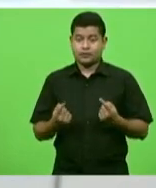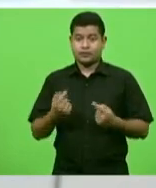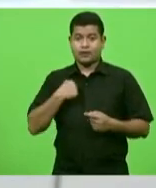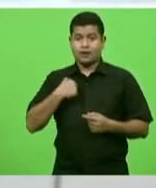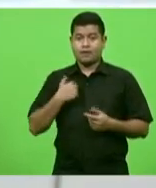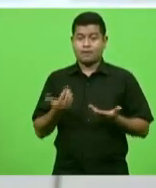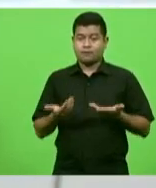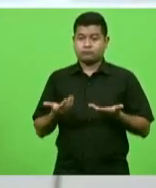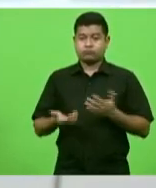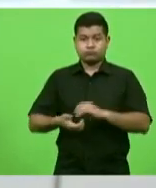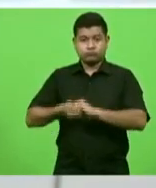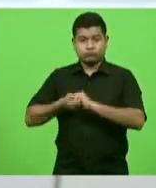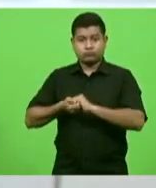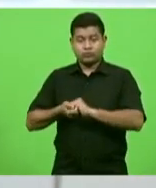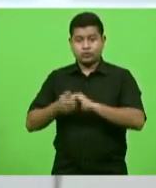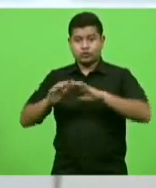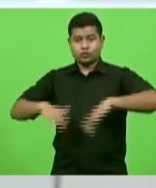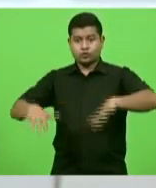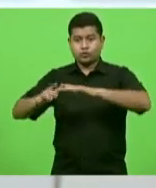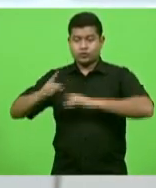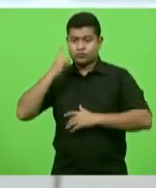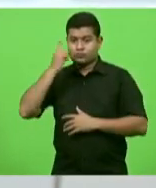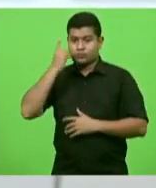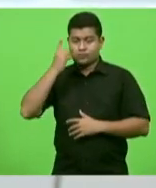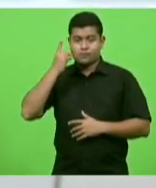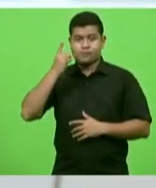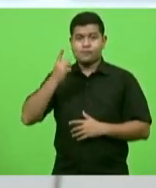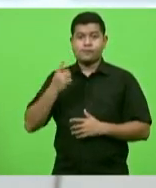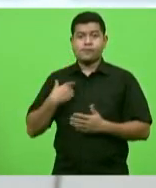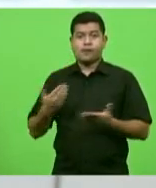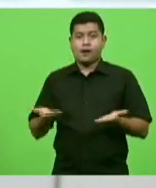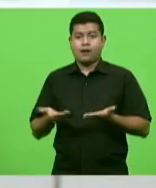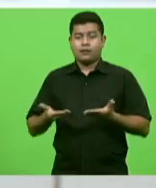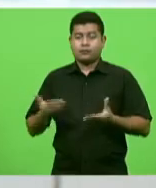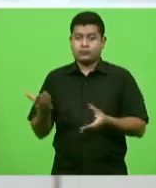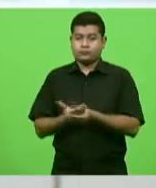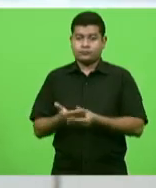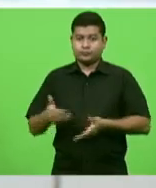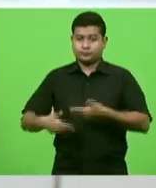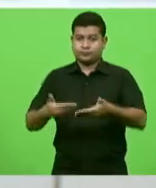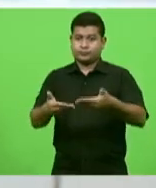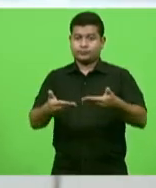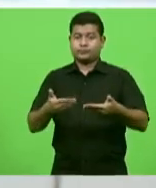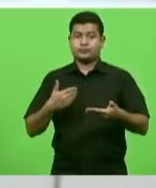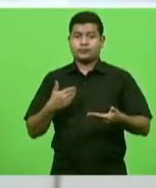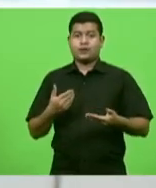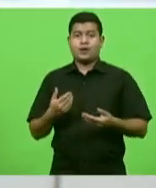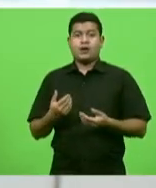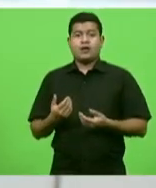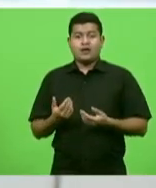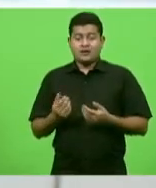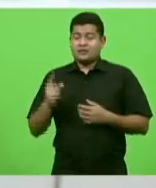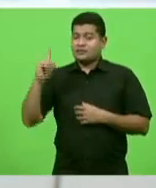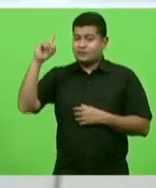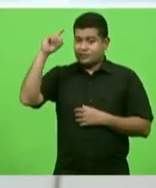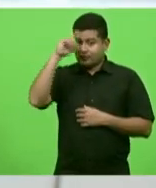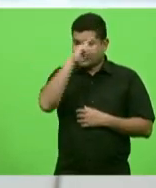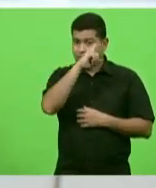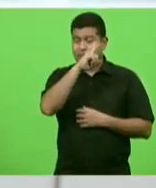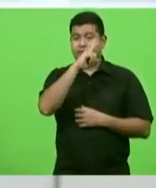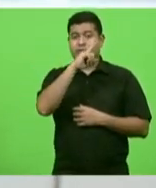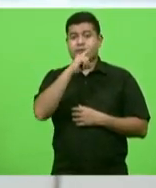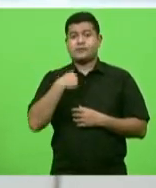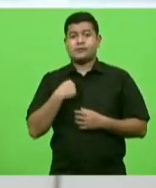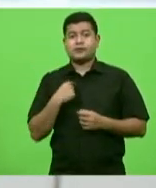cumprimentar todos os senhores deputados pela condução deste processo sobremodo difícil de